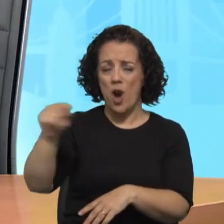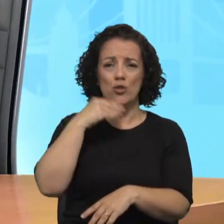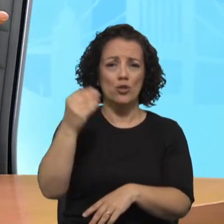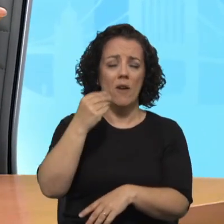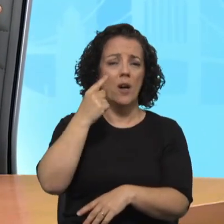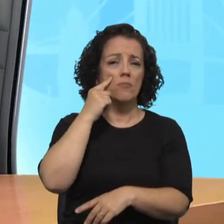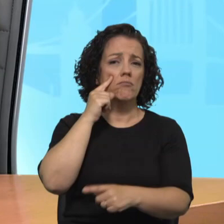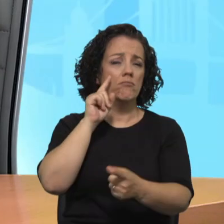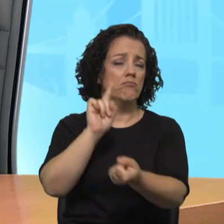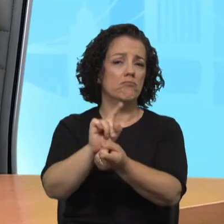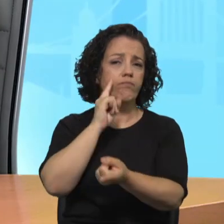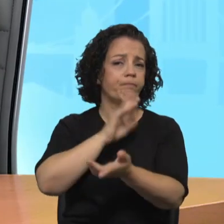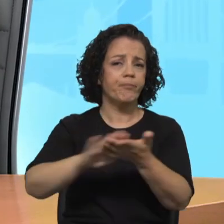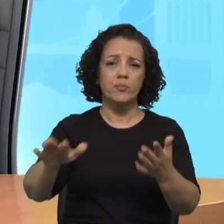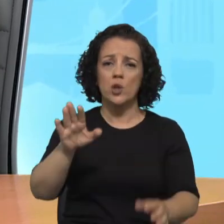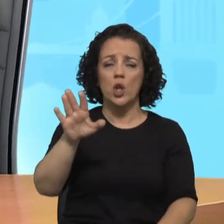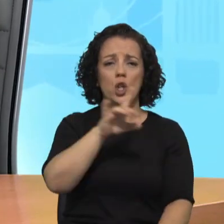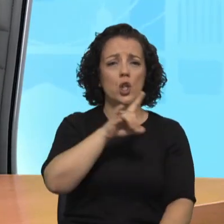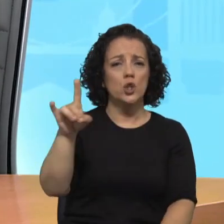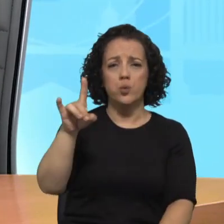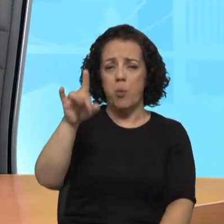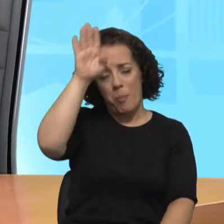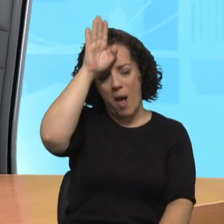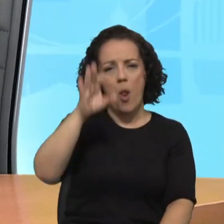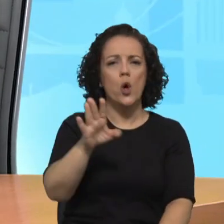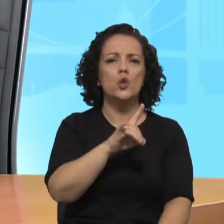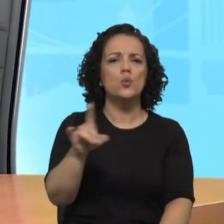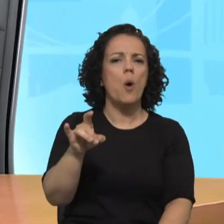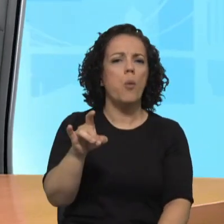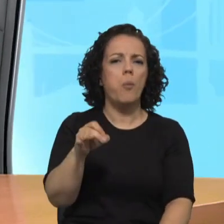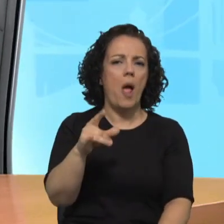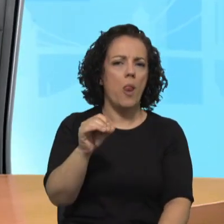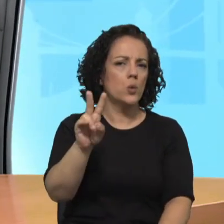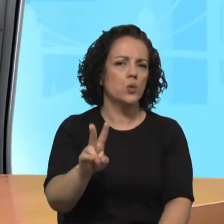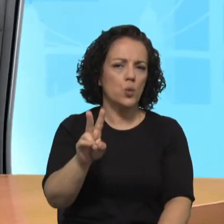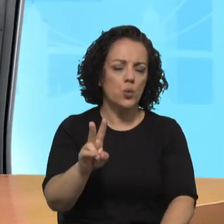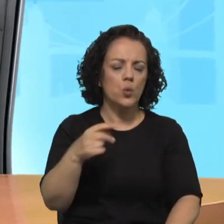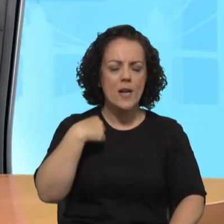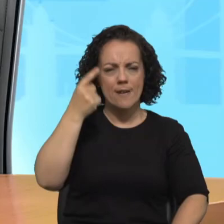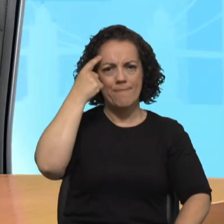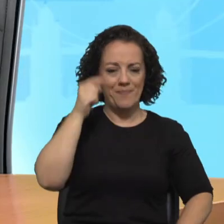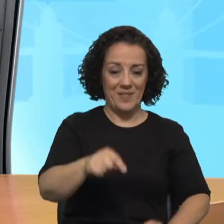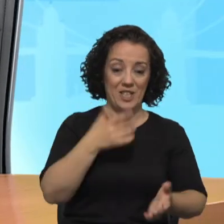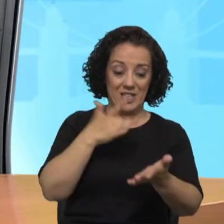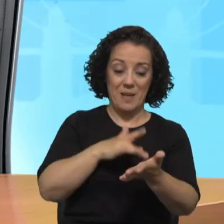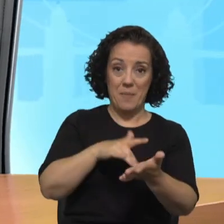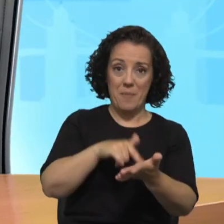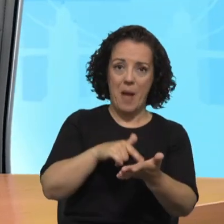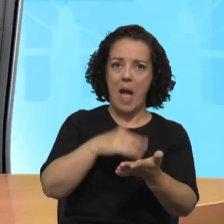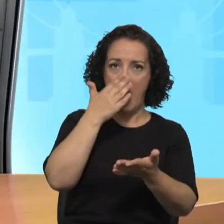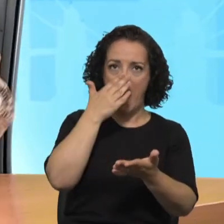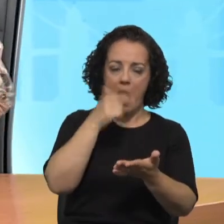Paulo II, por exemplo. Então, achei que o melhor seria uma espécie de manual em que a pessoa pode consultar cada jornada por si